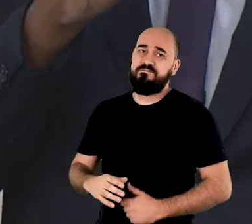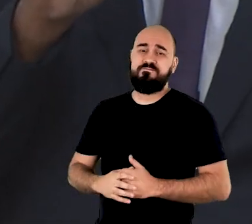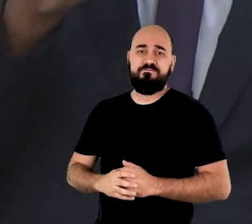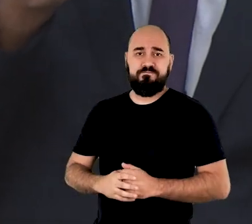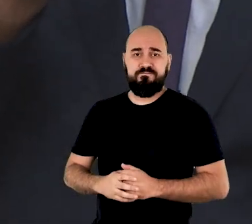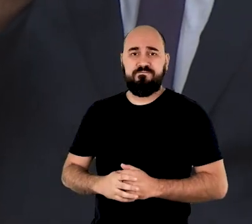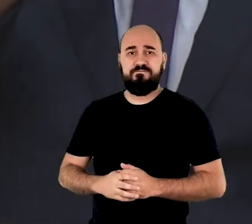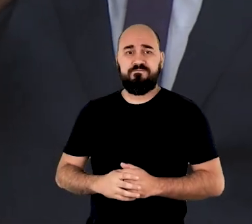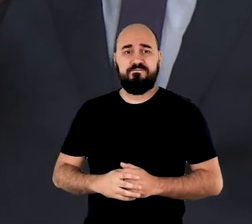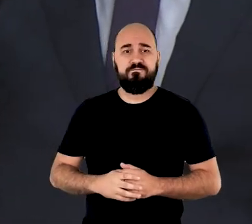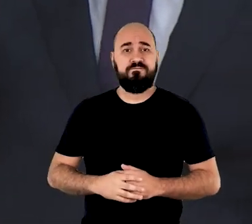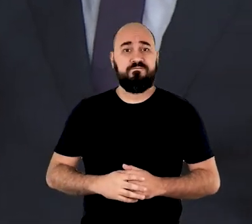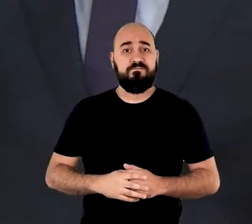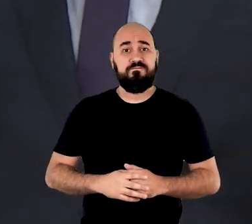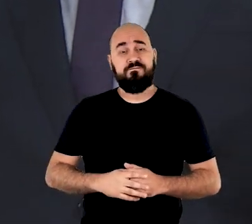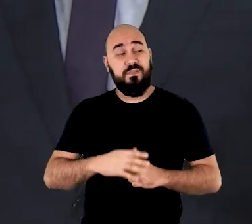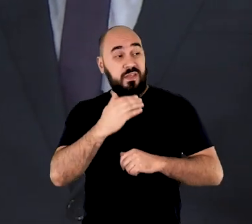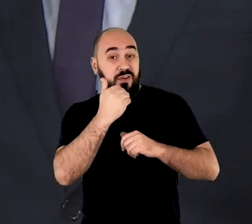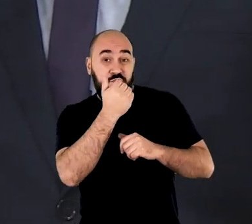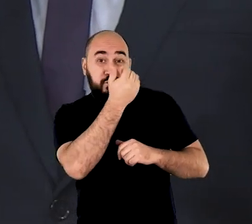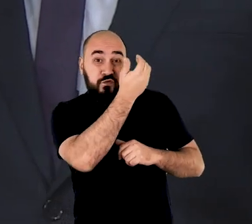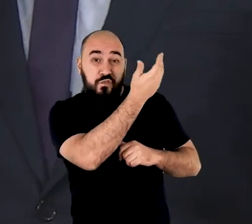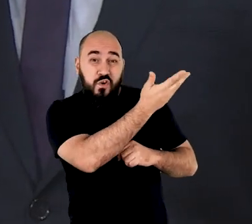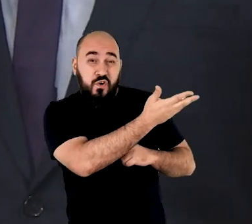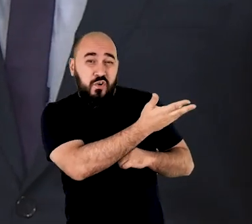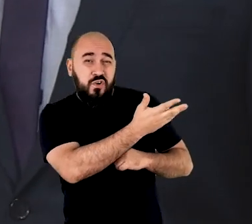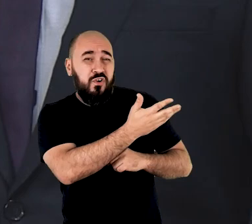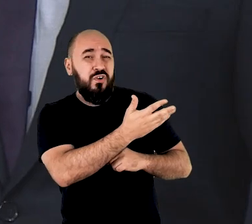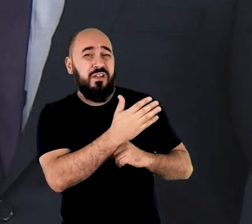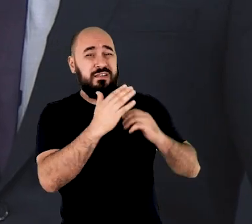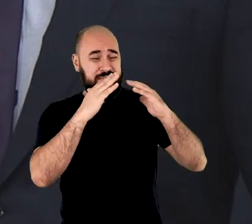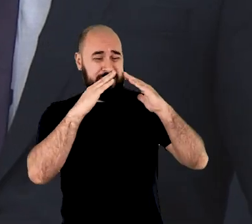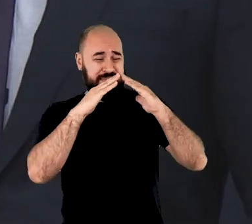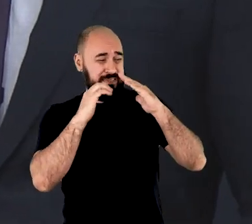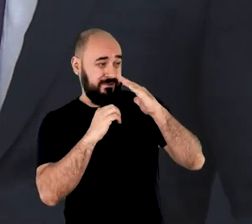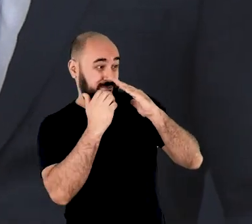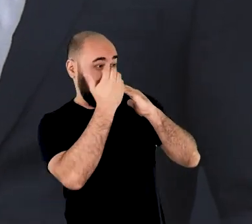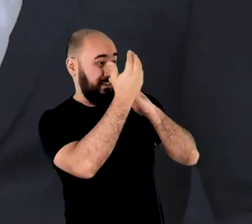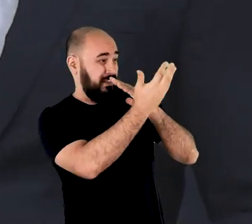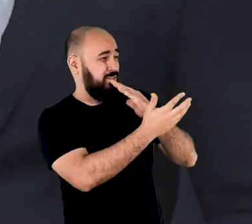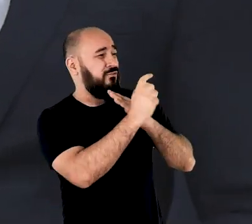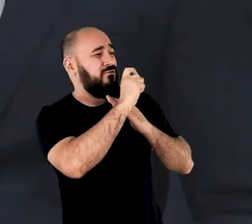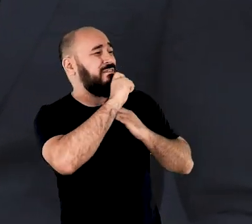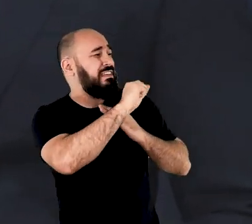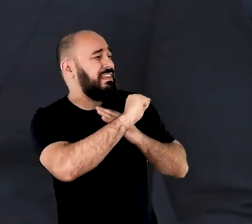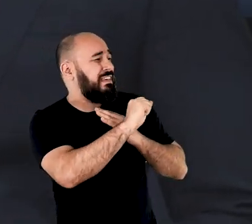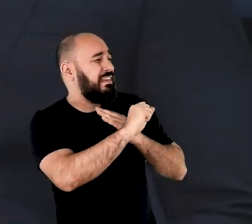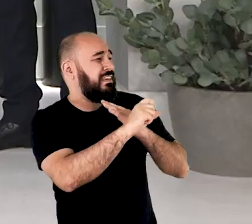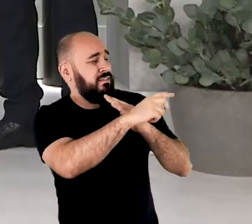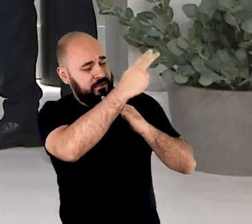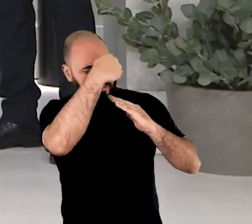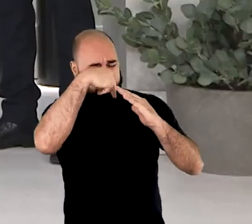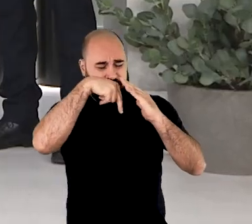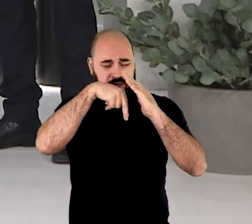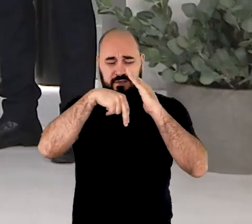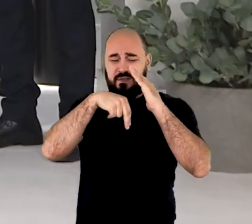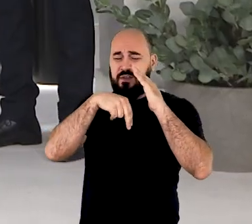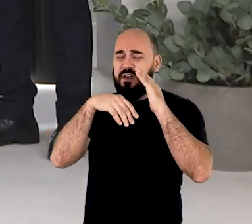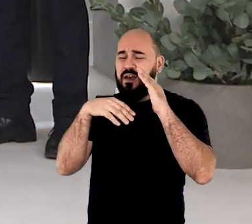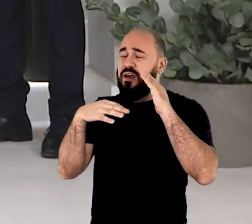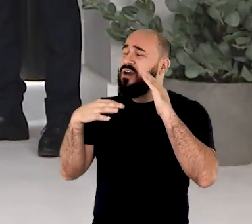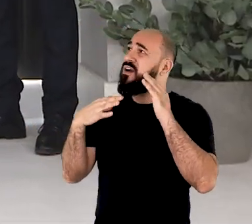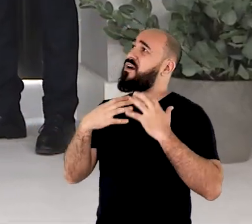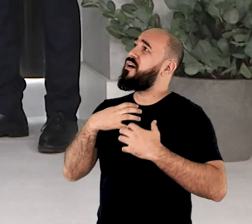Lá fora é tão frio, aqui eu sinto teu